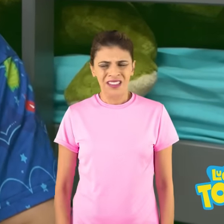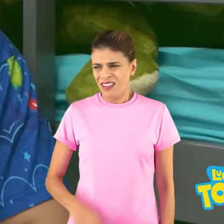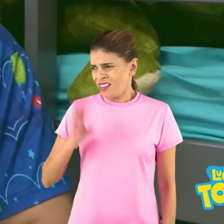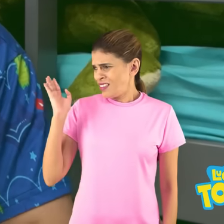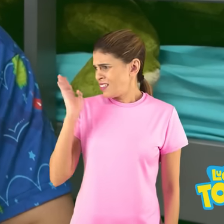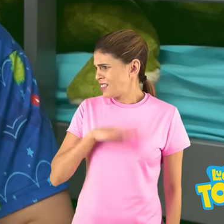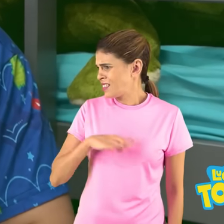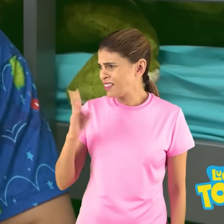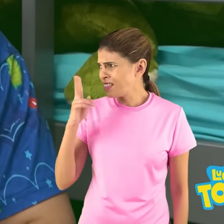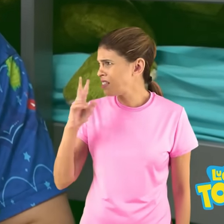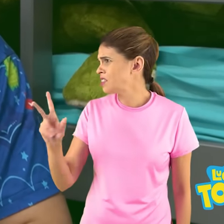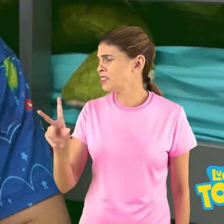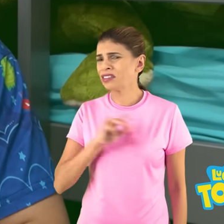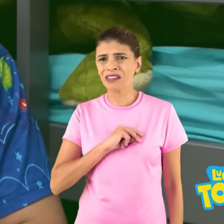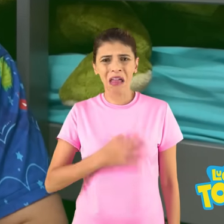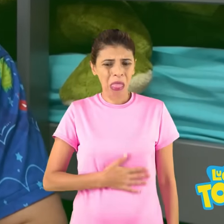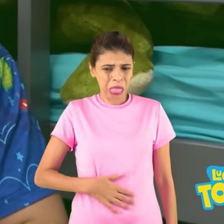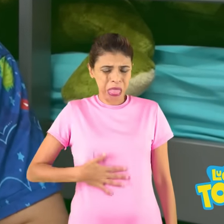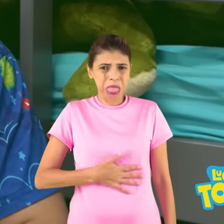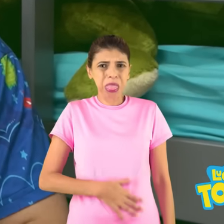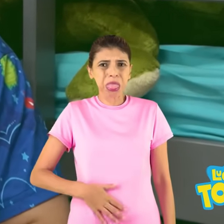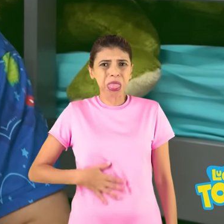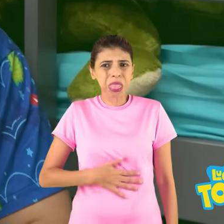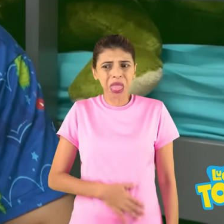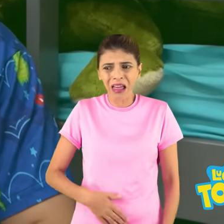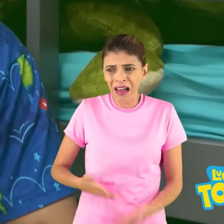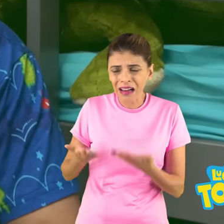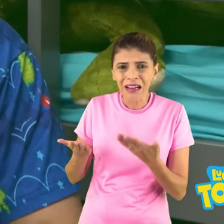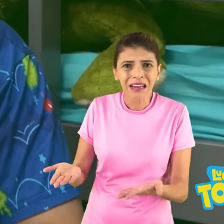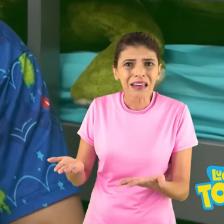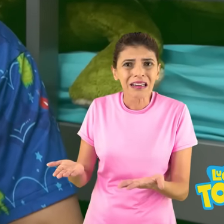Vixe! Deu dor de barriga na boneca!